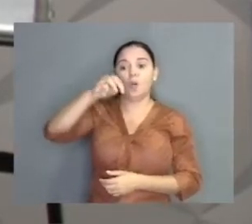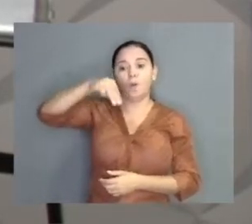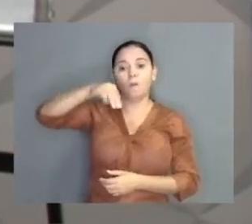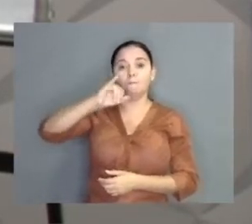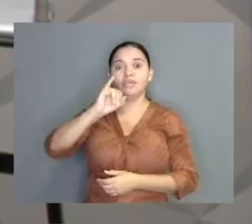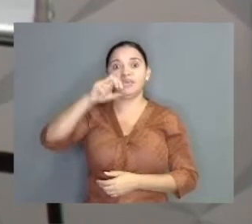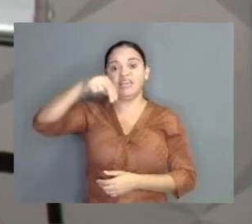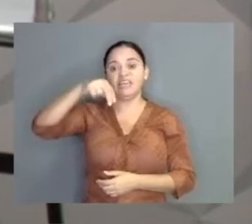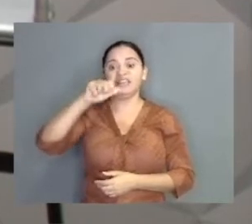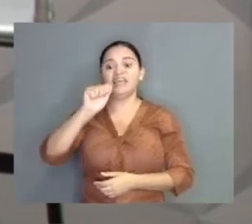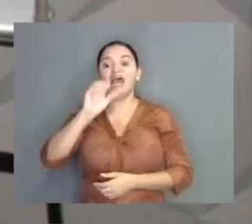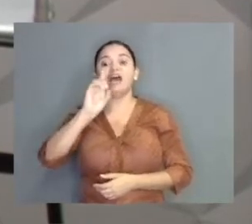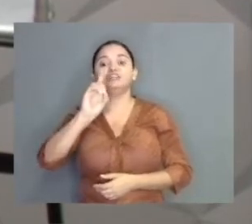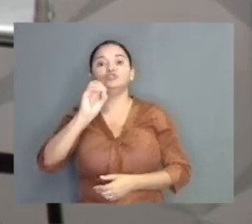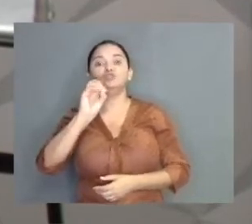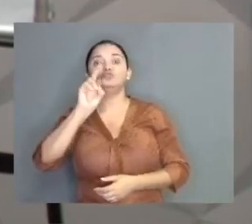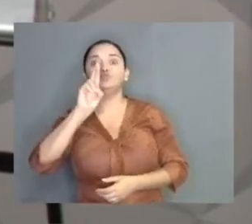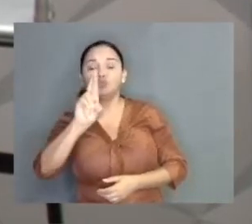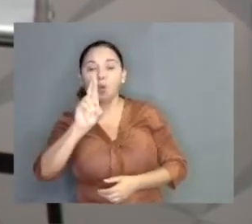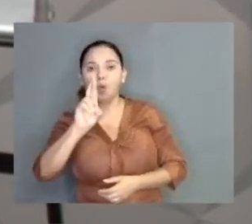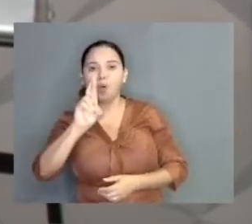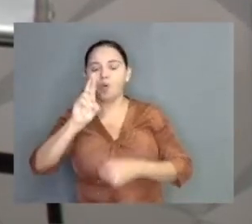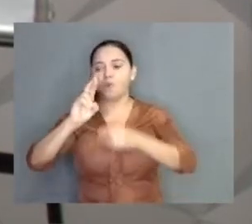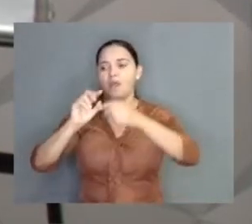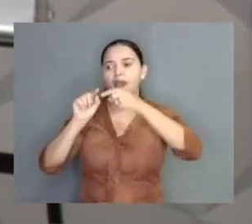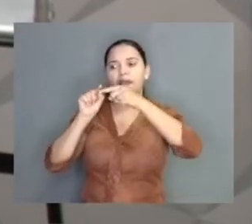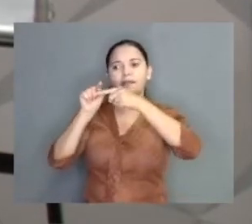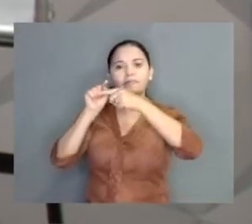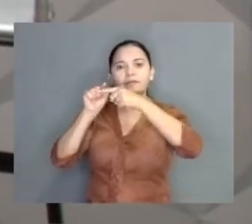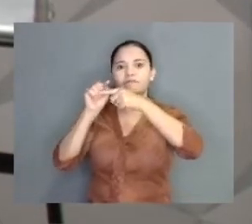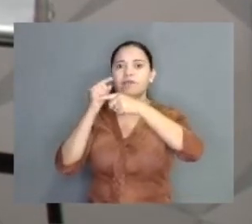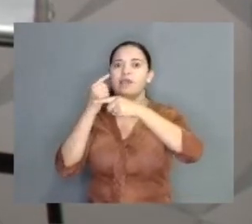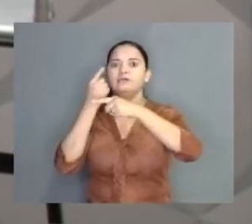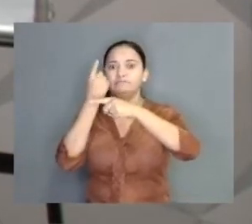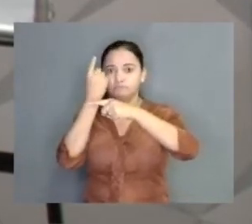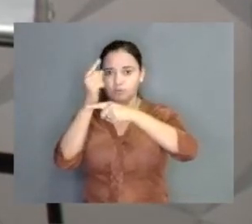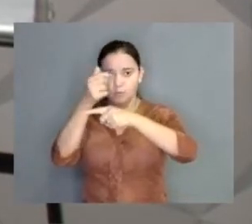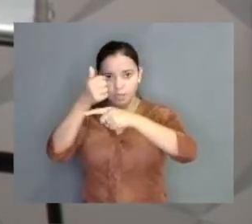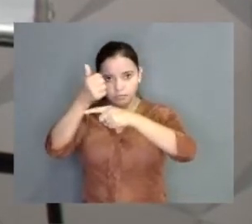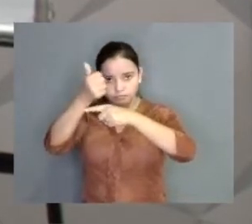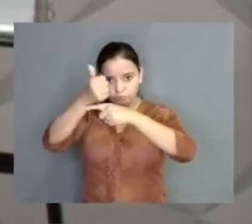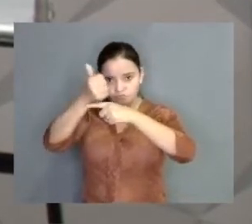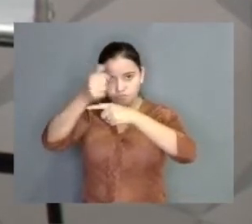Minha potência é numerador. Numerador vai para baixo.